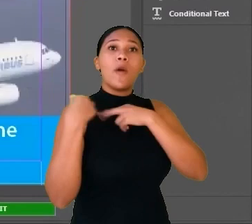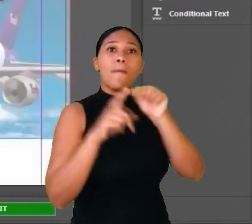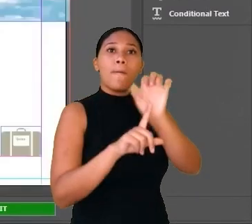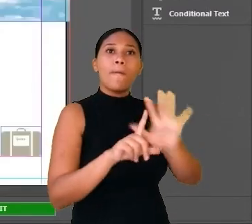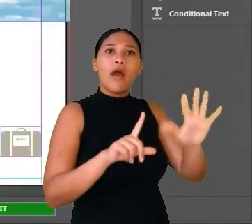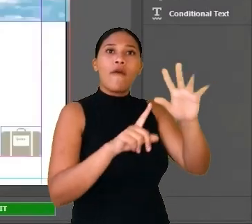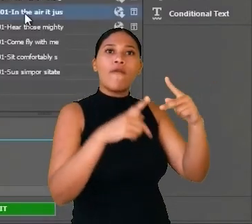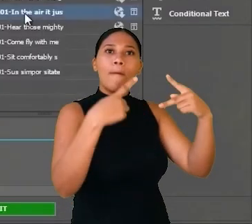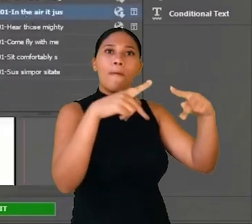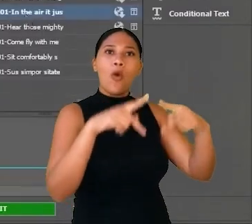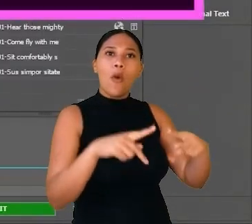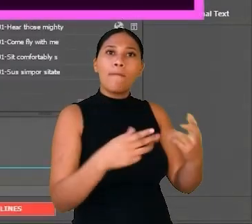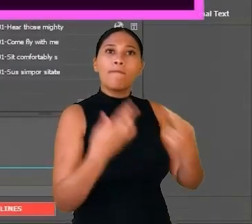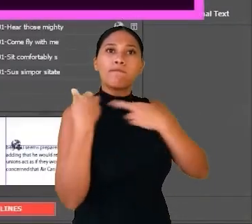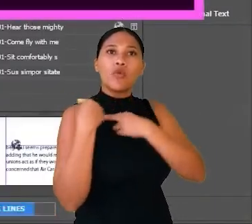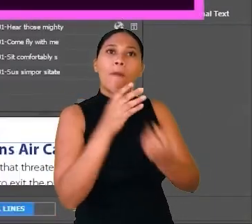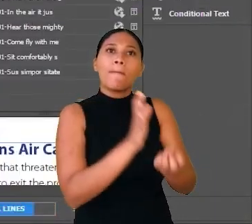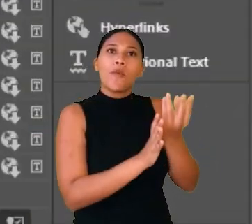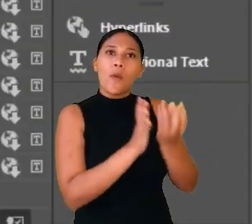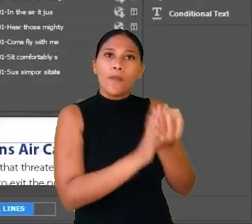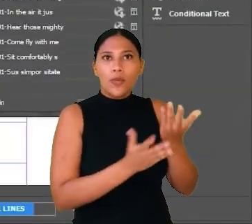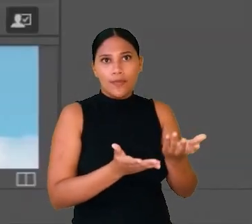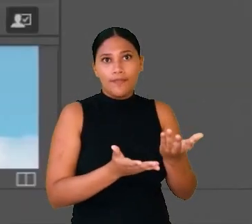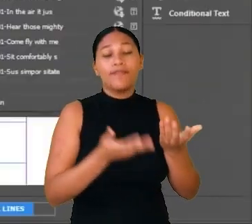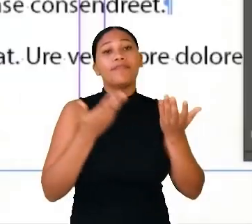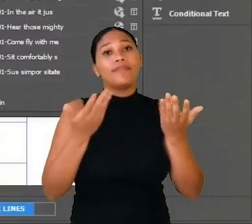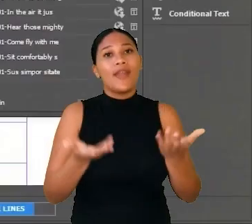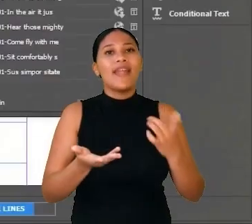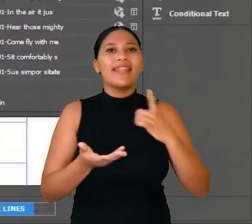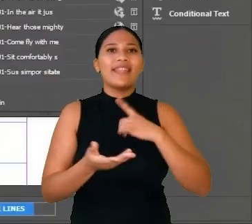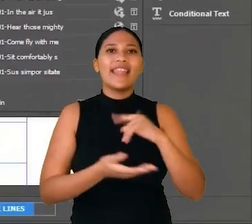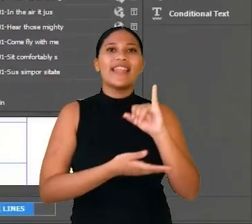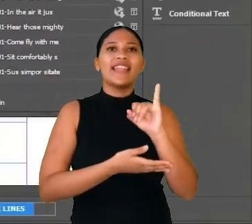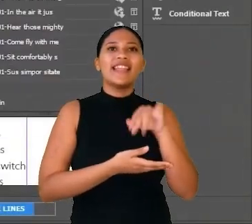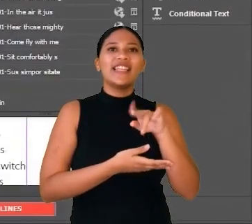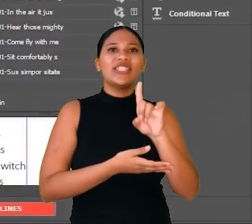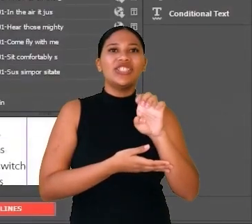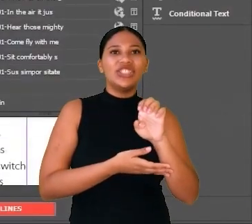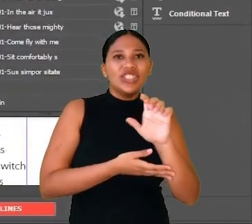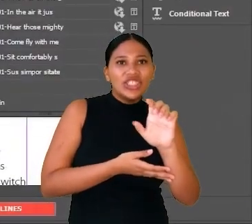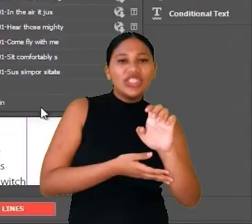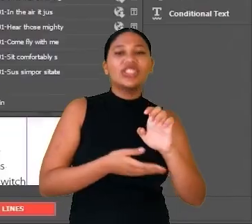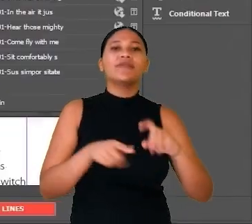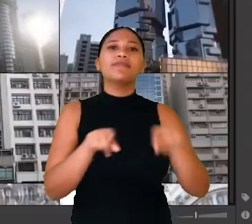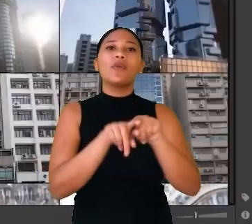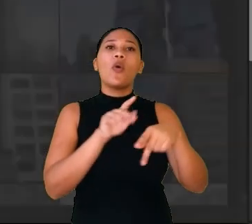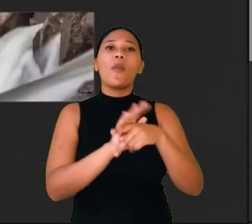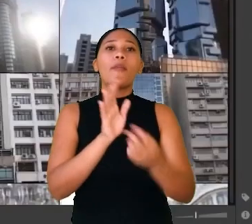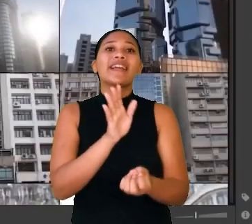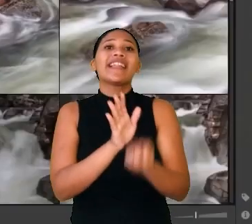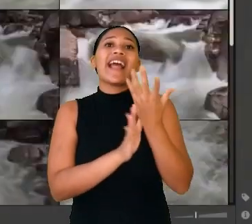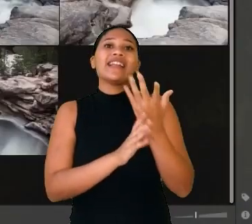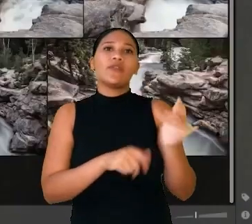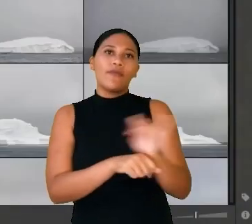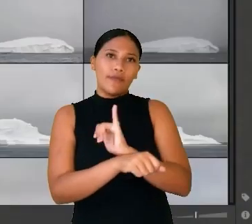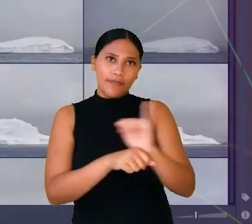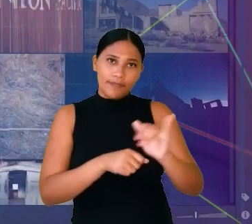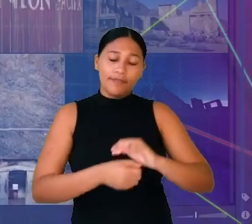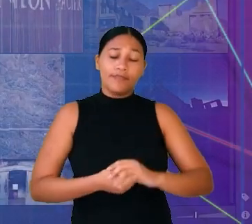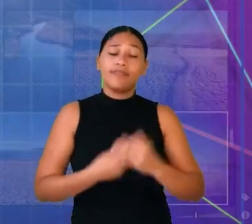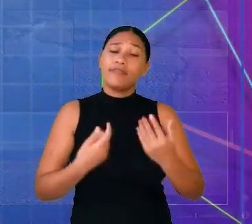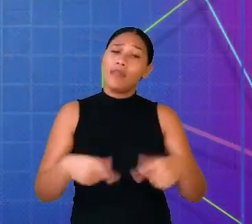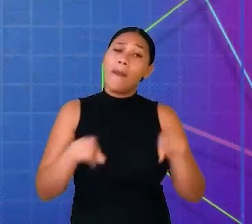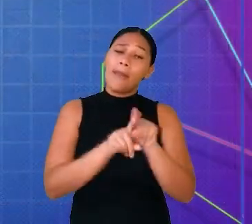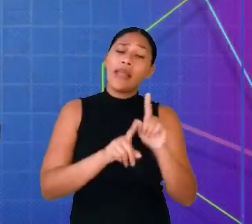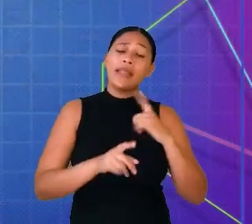de desenvolvimento de jogos. Na programação, podemos ver que existem várias engines que se enquadram nesse ramo de criação de